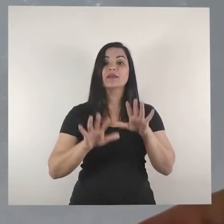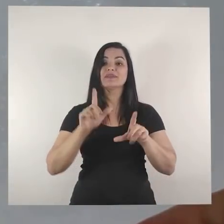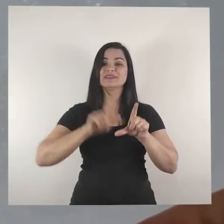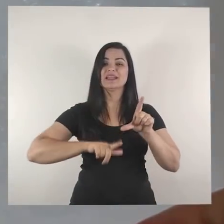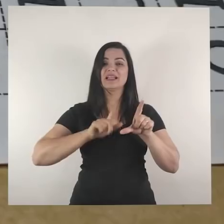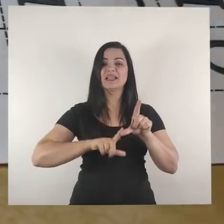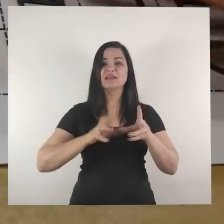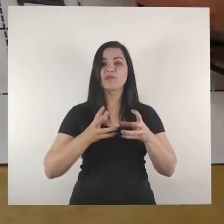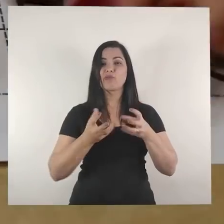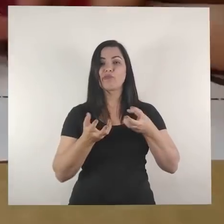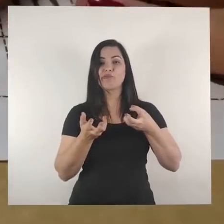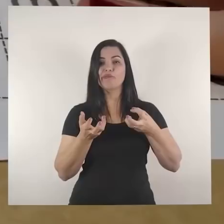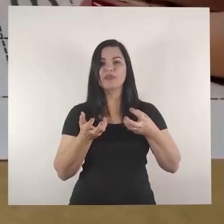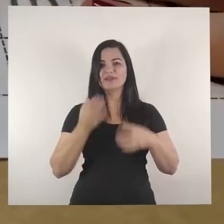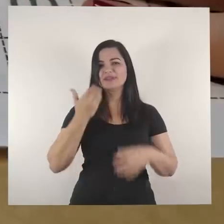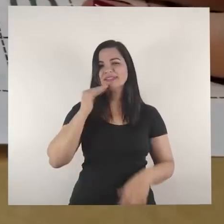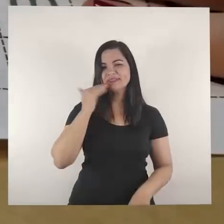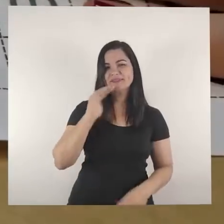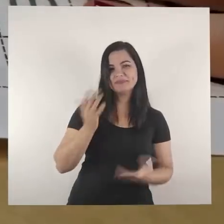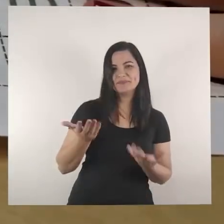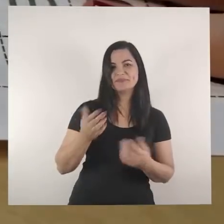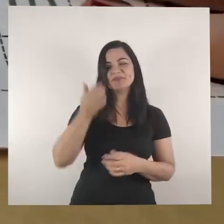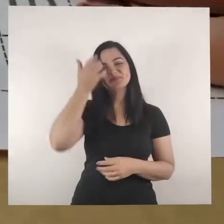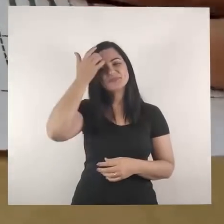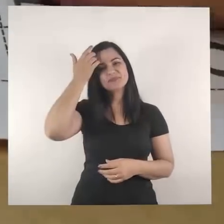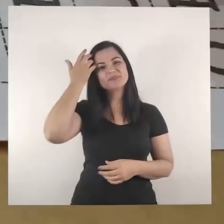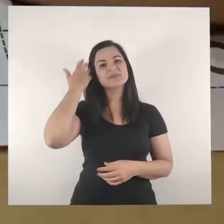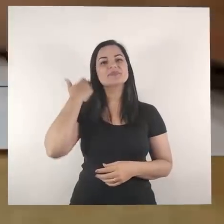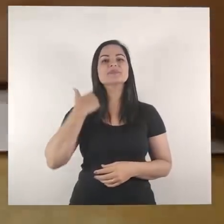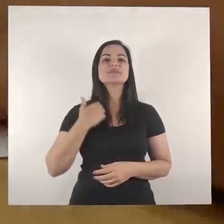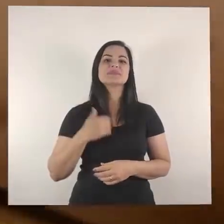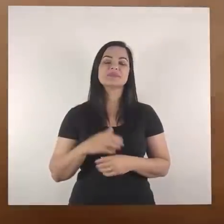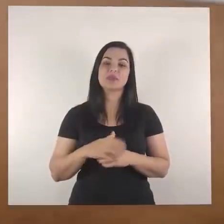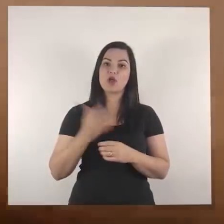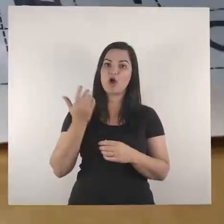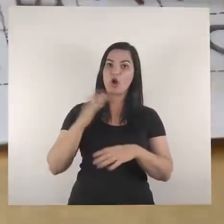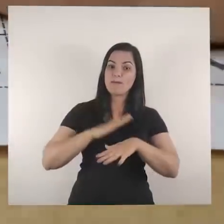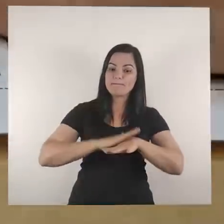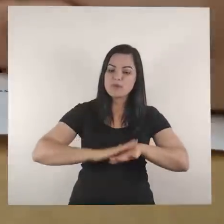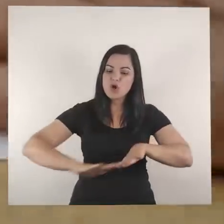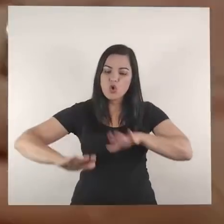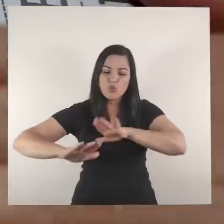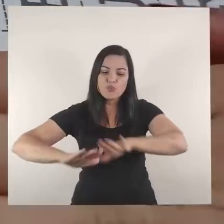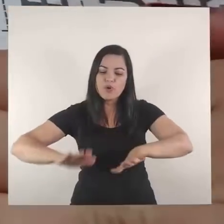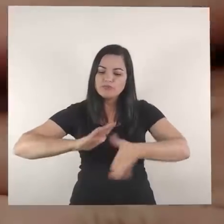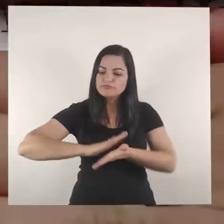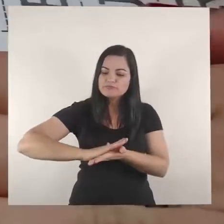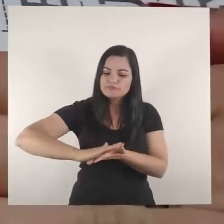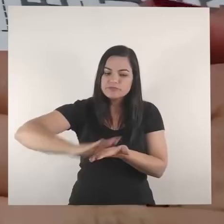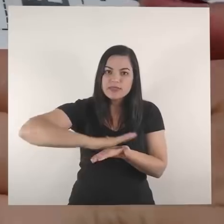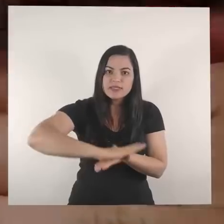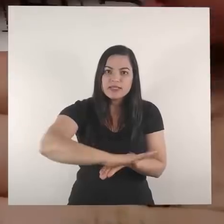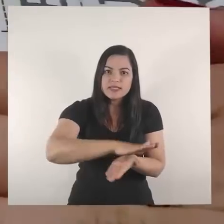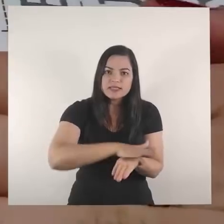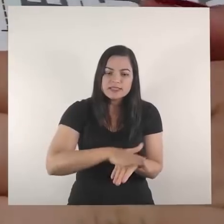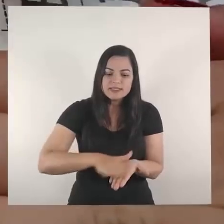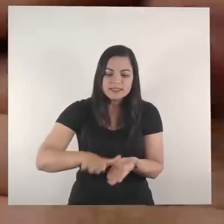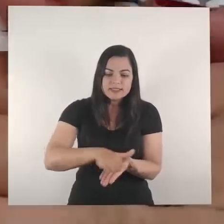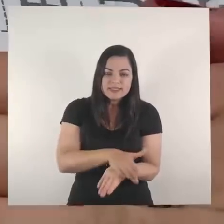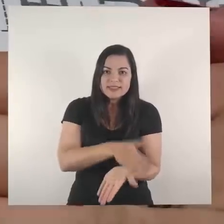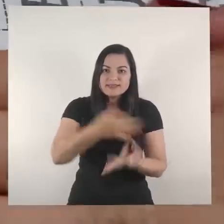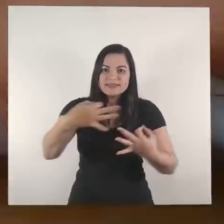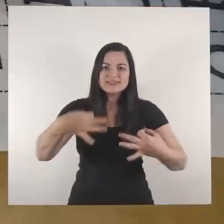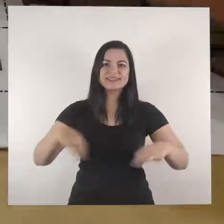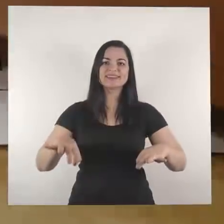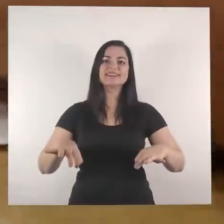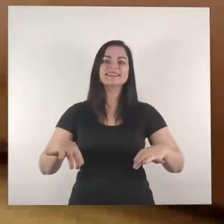outro lado. Pronto, virei. Aí agora eu vou passar bem a minha mão aqui, bem certinho, para